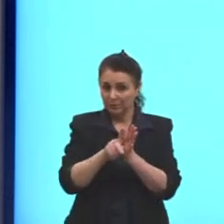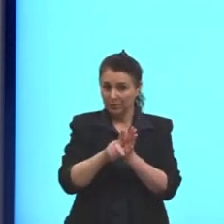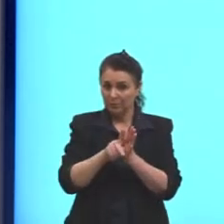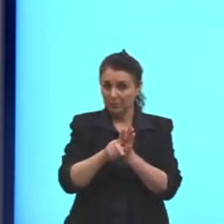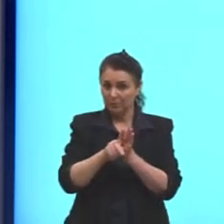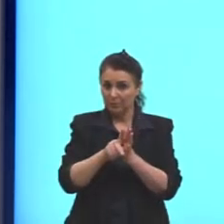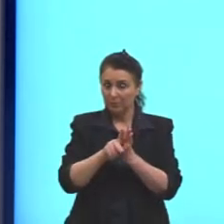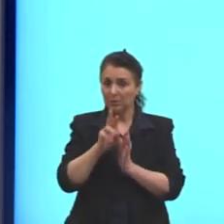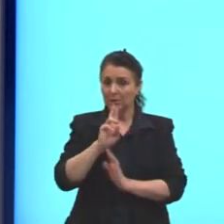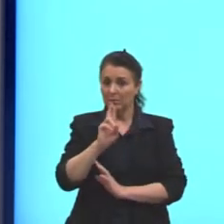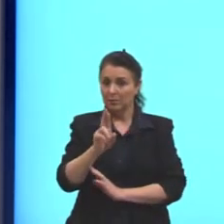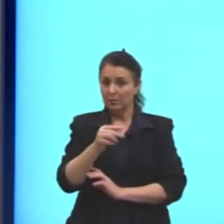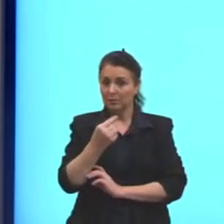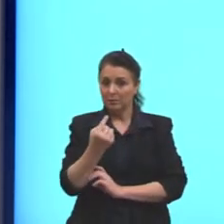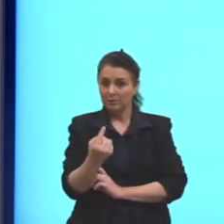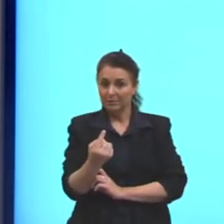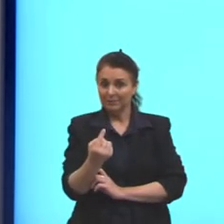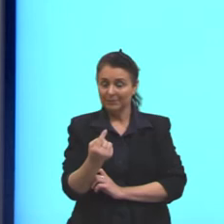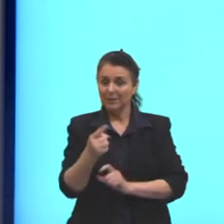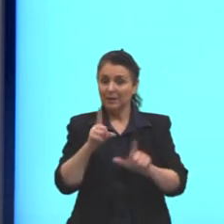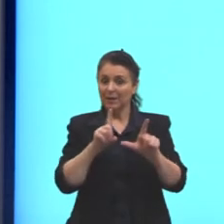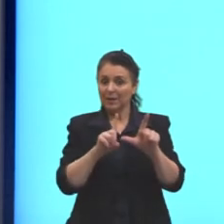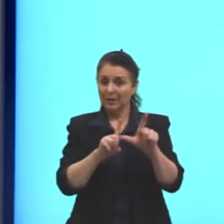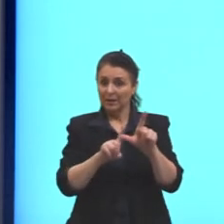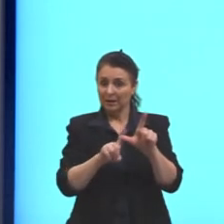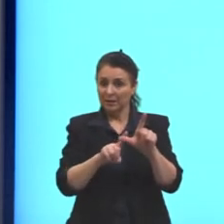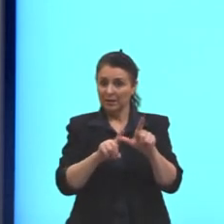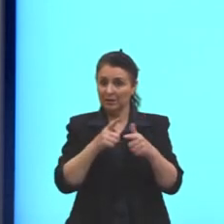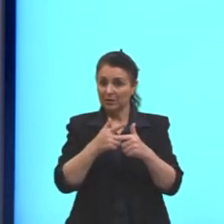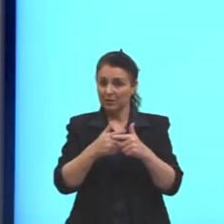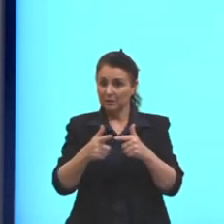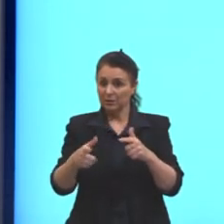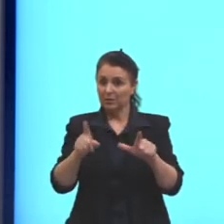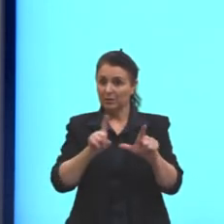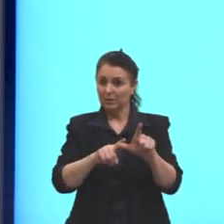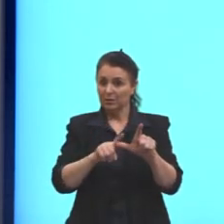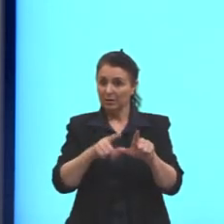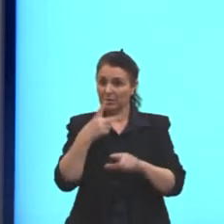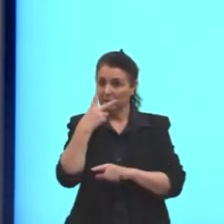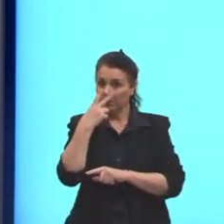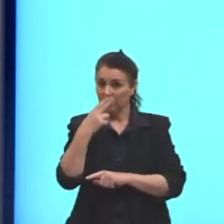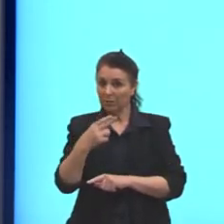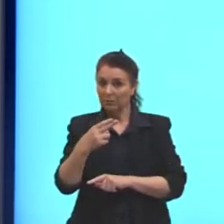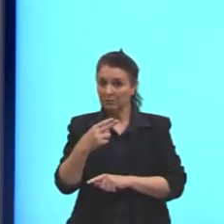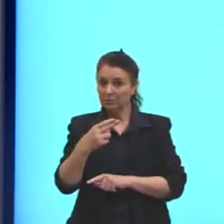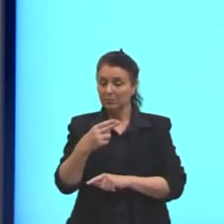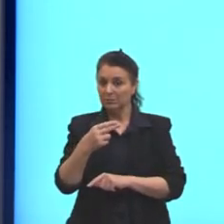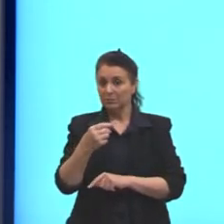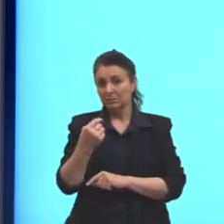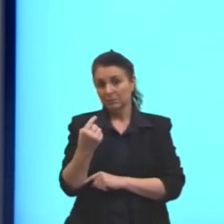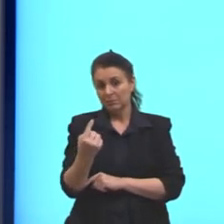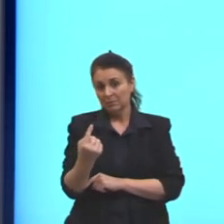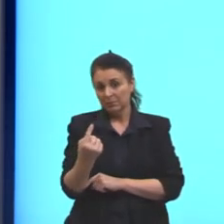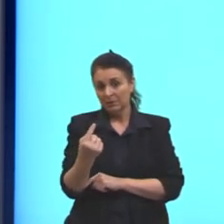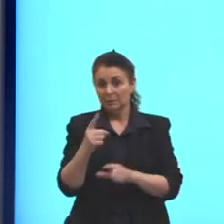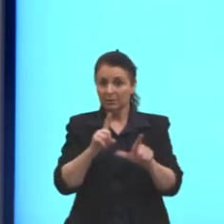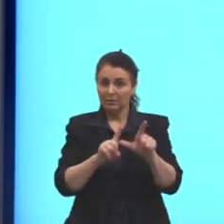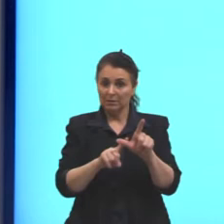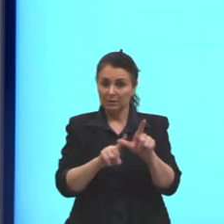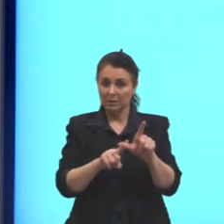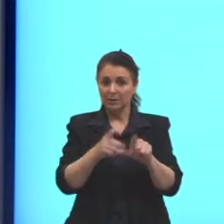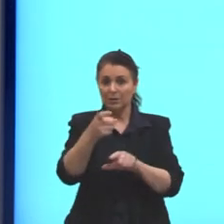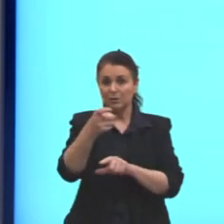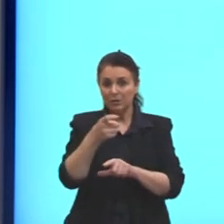assim como uma letra dividido por ela mesma também Vai resultar em um quando eu tenho x